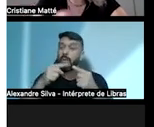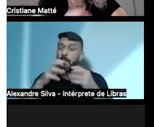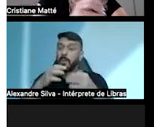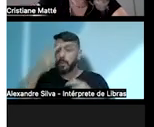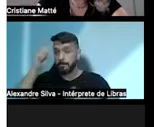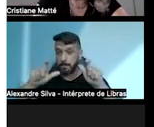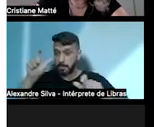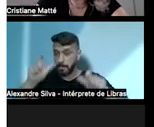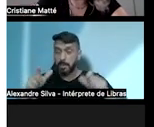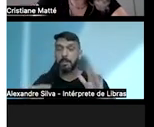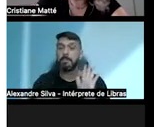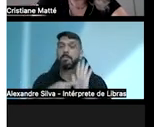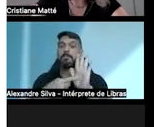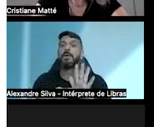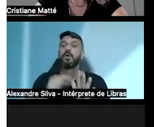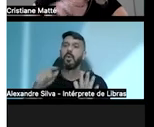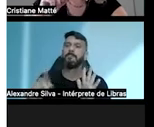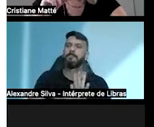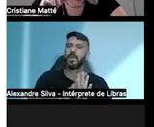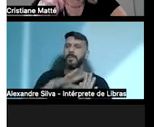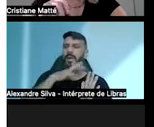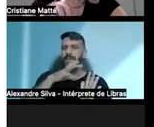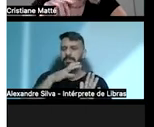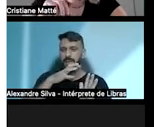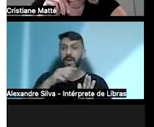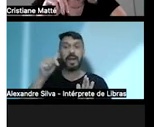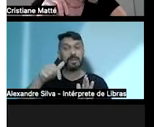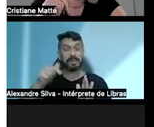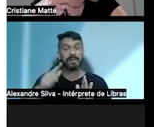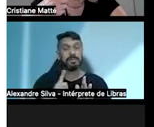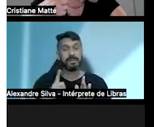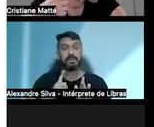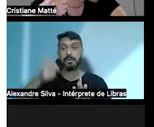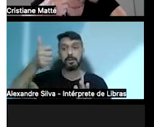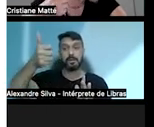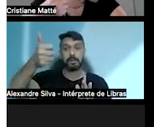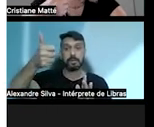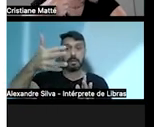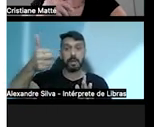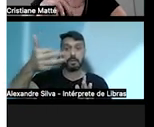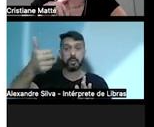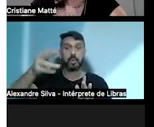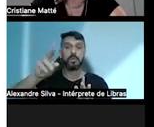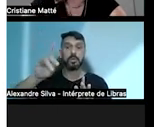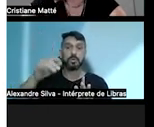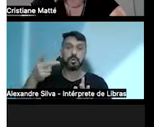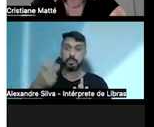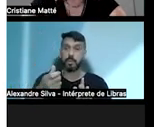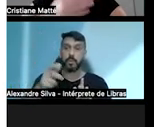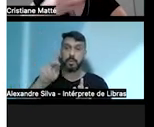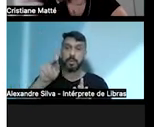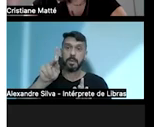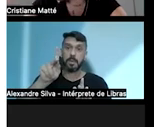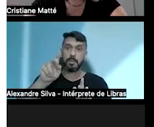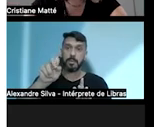pacientes, validando esse nosso modelo animal. Lembrando que aqui a gente só tem 14 dias depois da administração do peptídeo